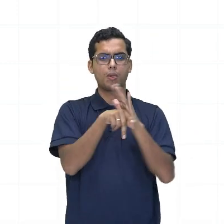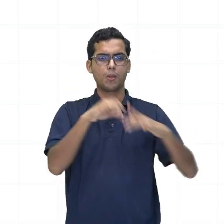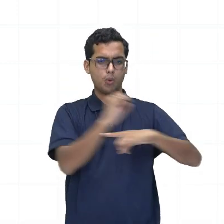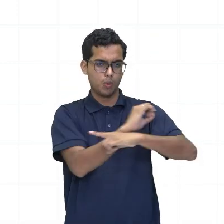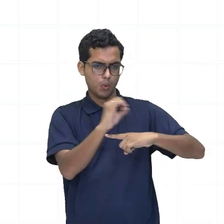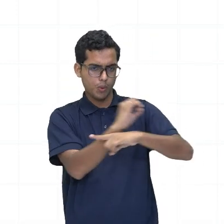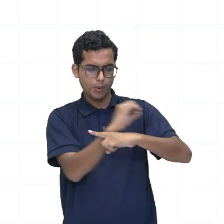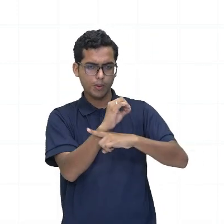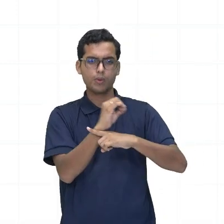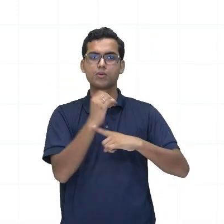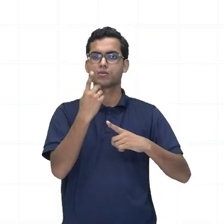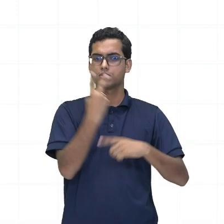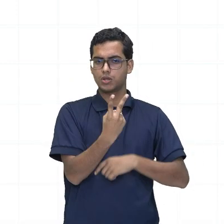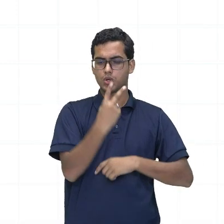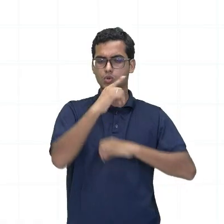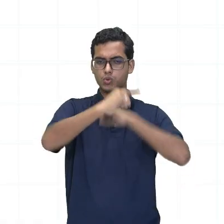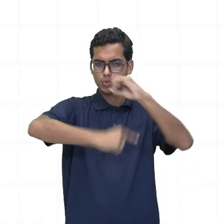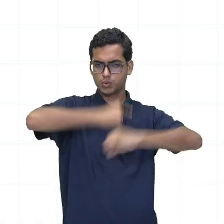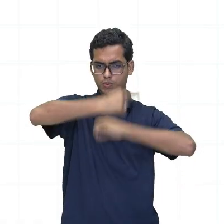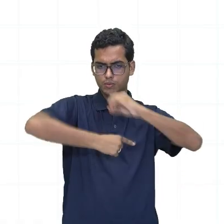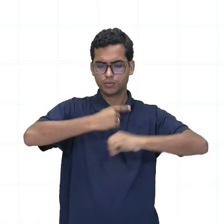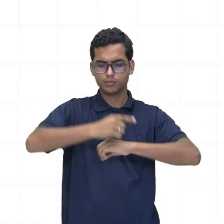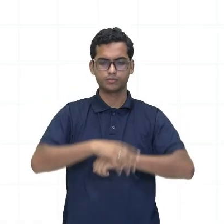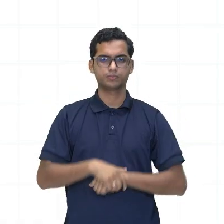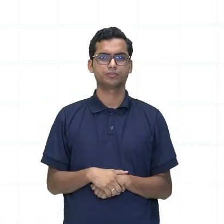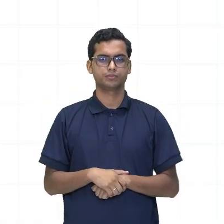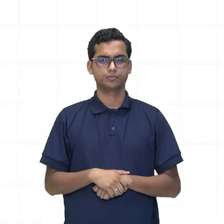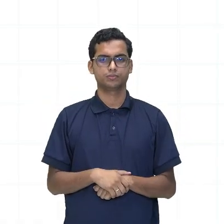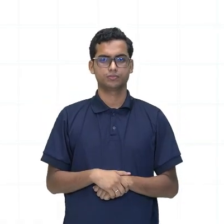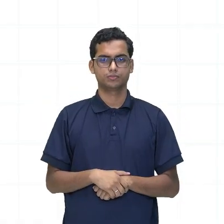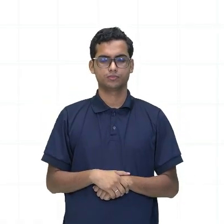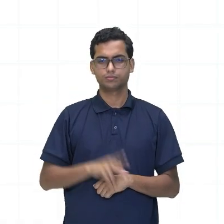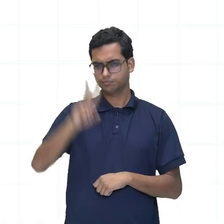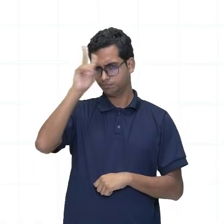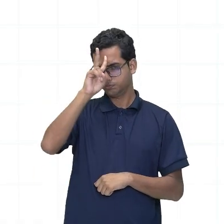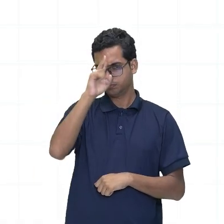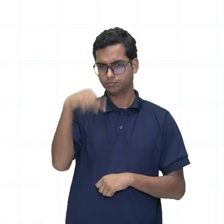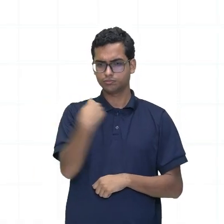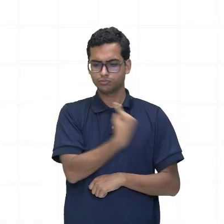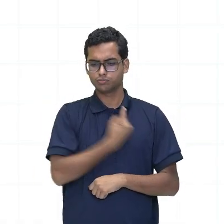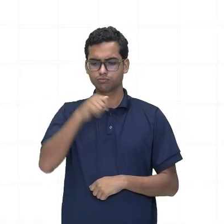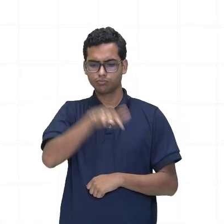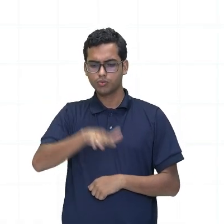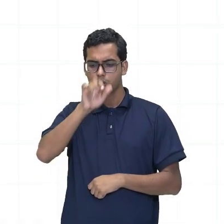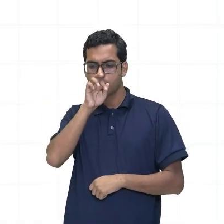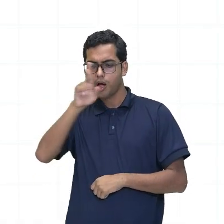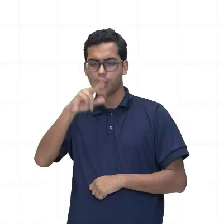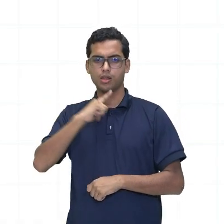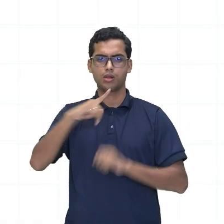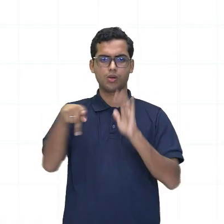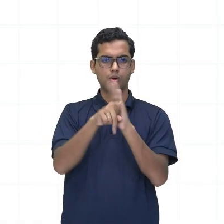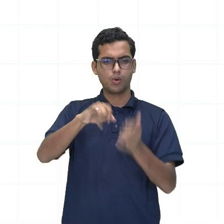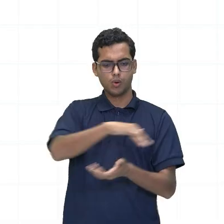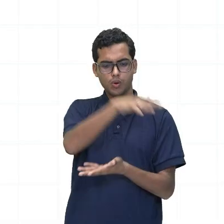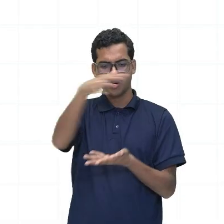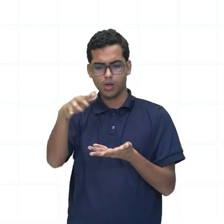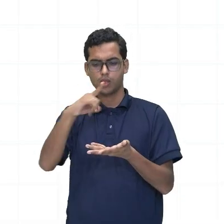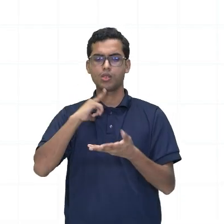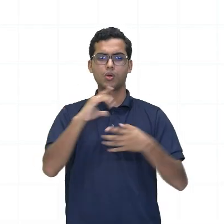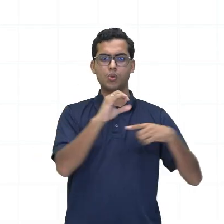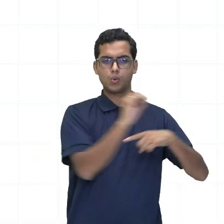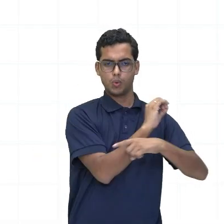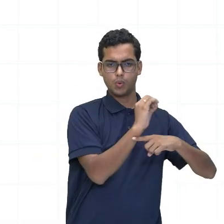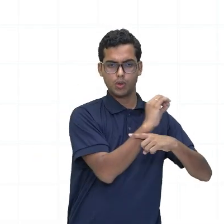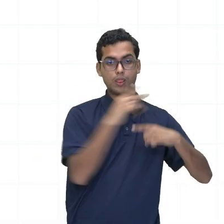Lembrando, aqui no nosso ar atmosférico, nós temos moléculas de oxigênio. E a radiação vai